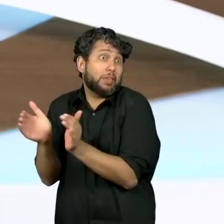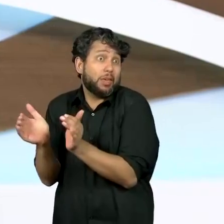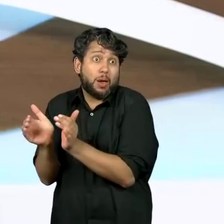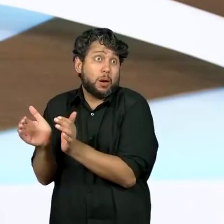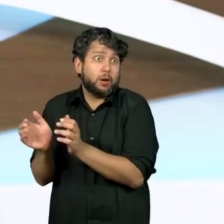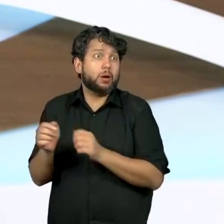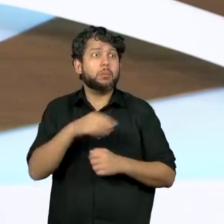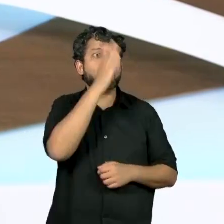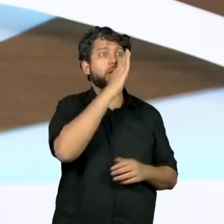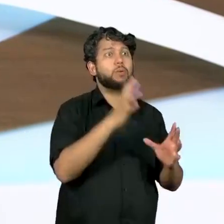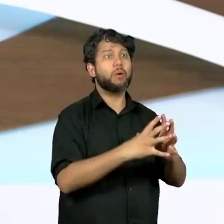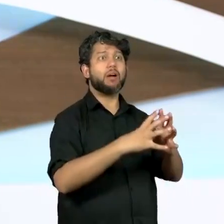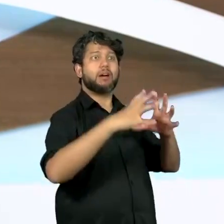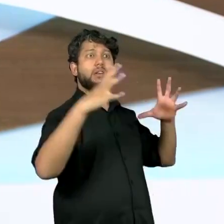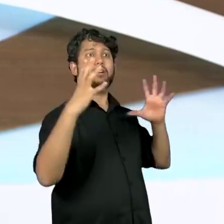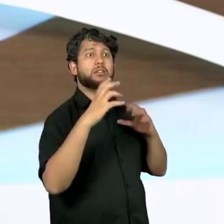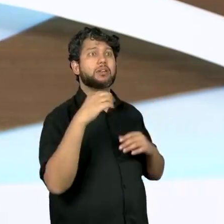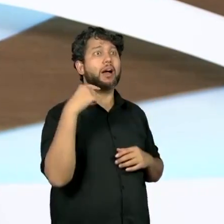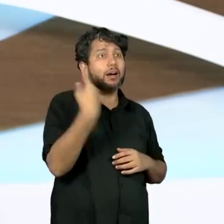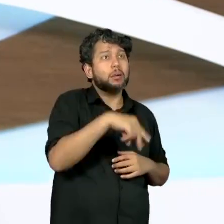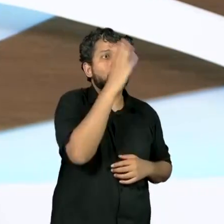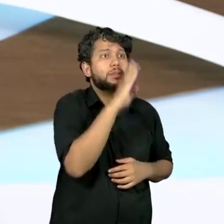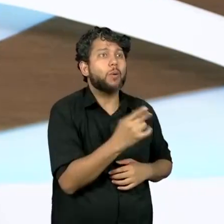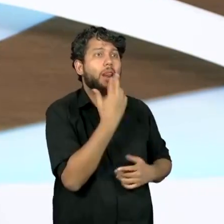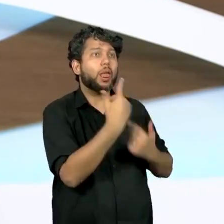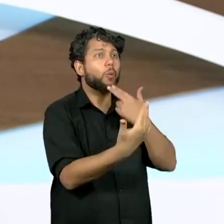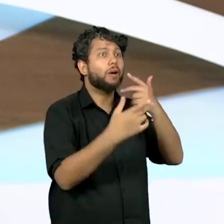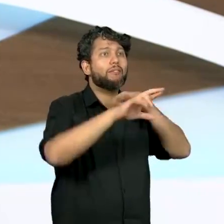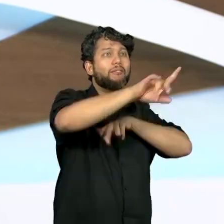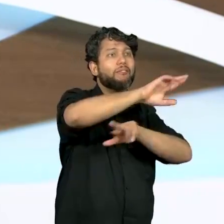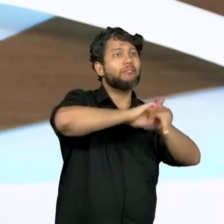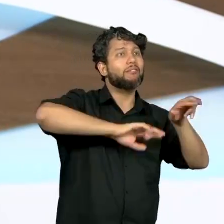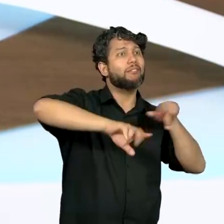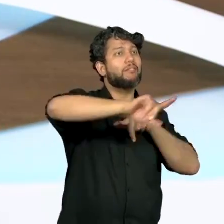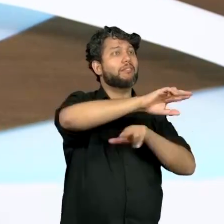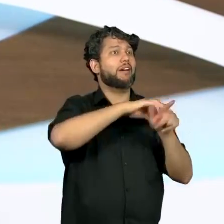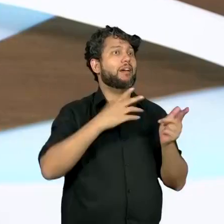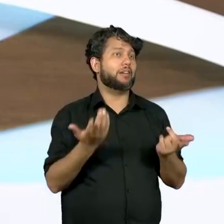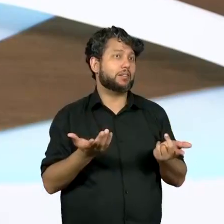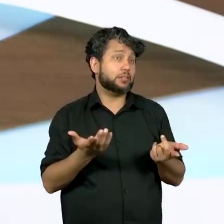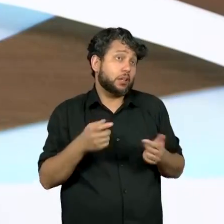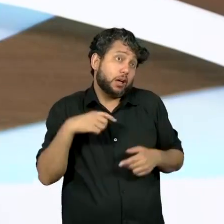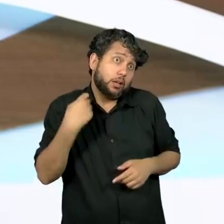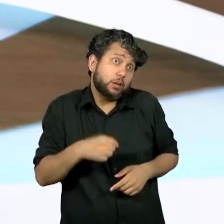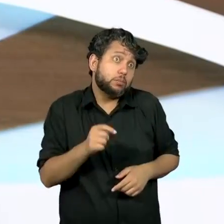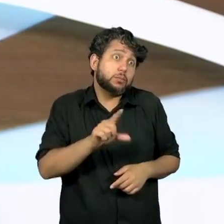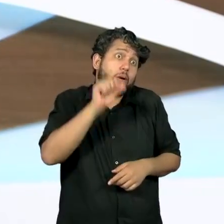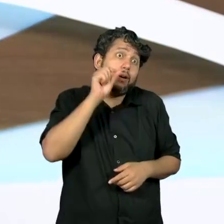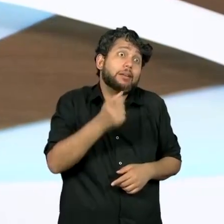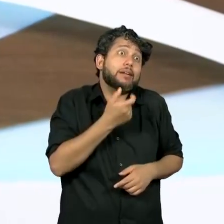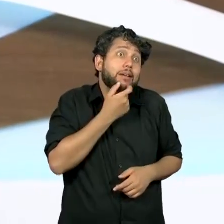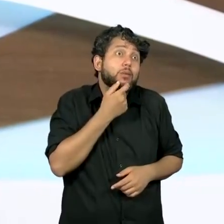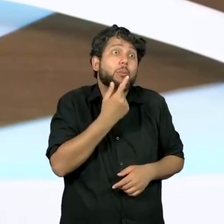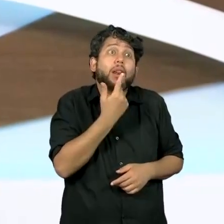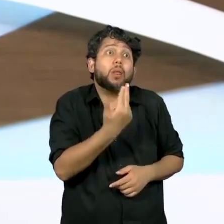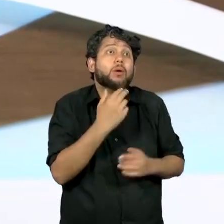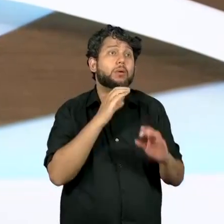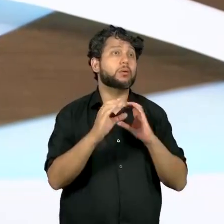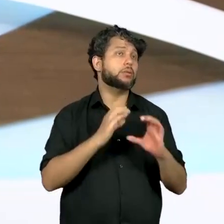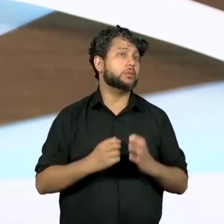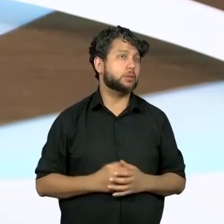e o inglês passa a ser a língua de comunicação. Mas, acima de tudo,